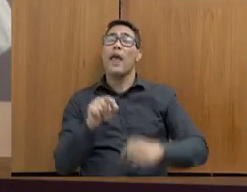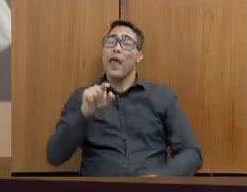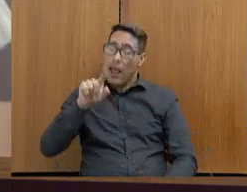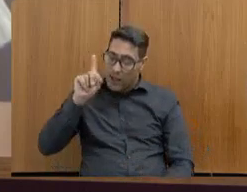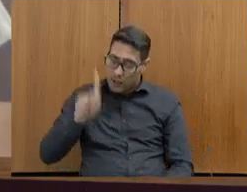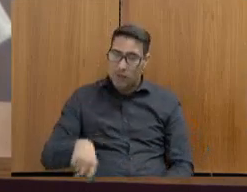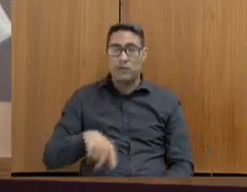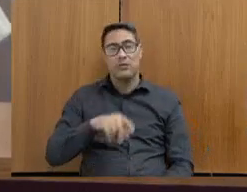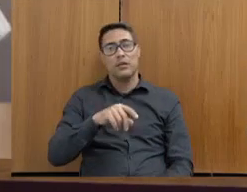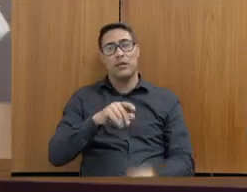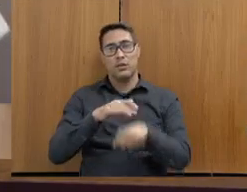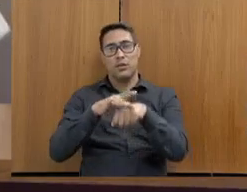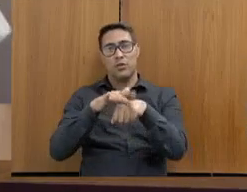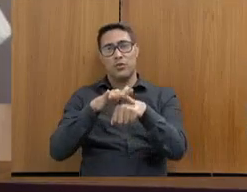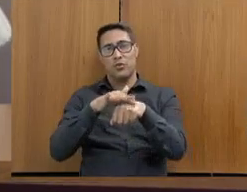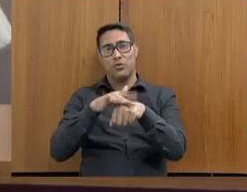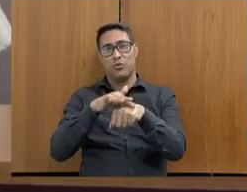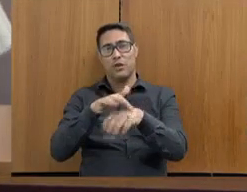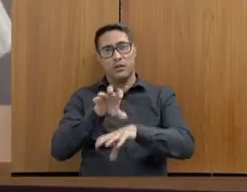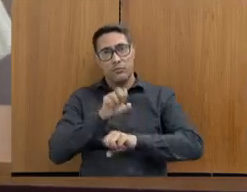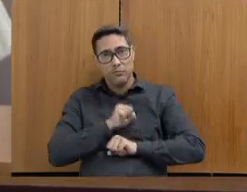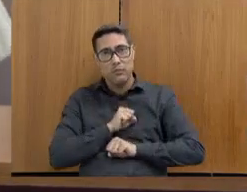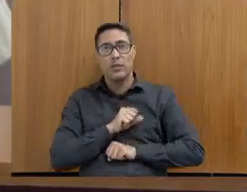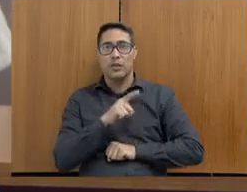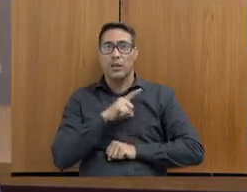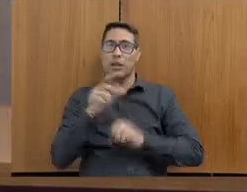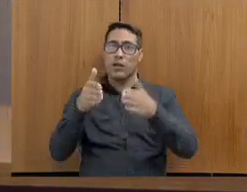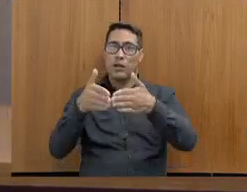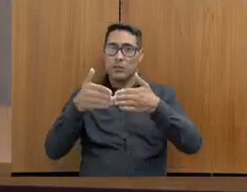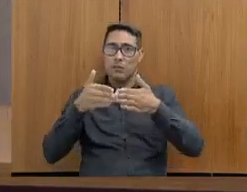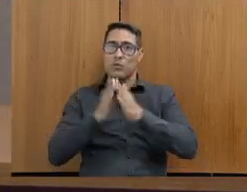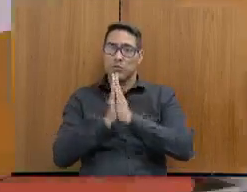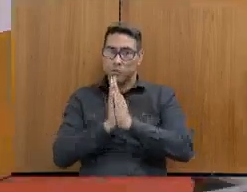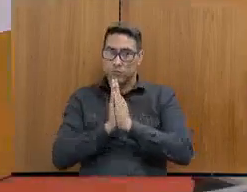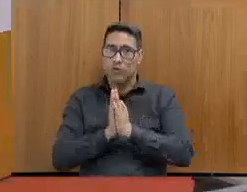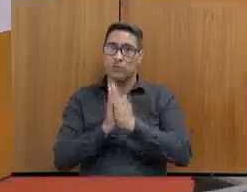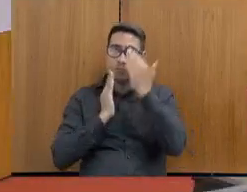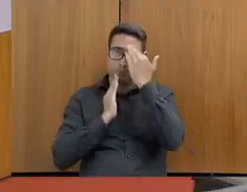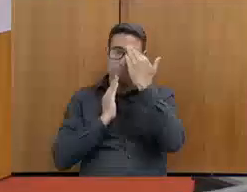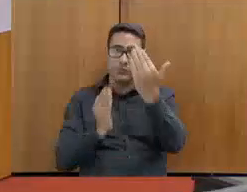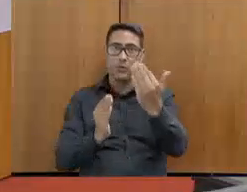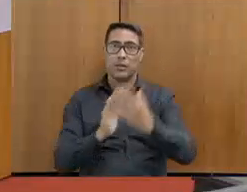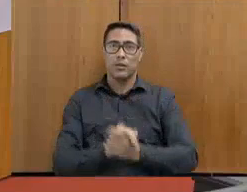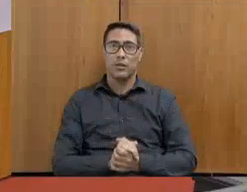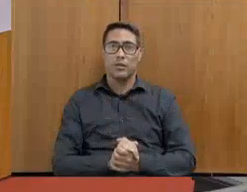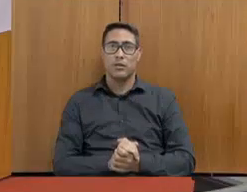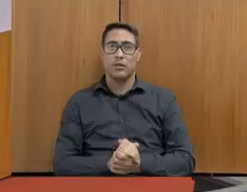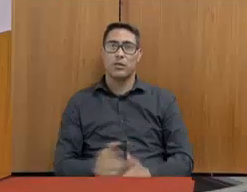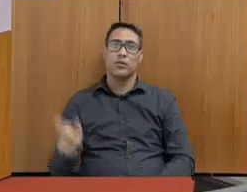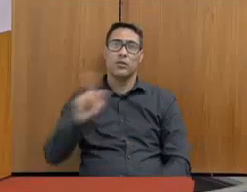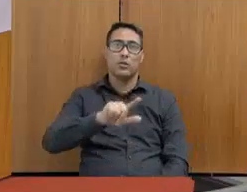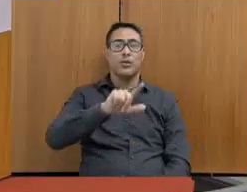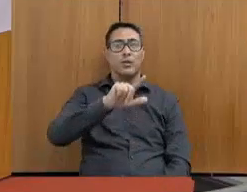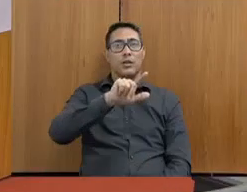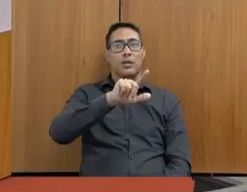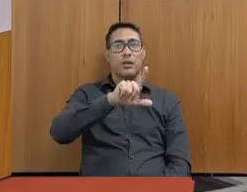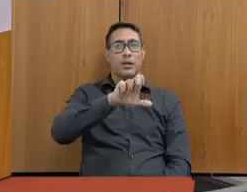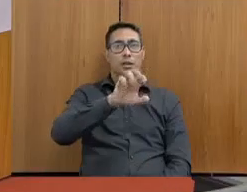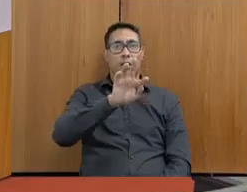adoecendo né então era isso que eu queria deixar aqui esse pedido a senhora muito obrigado a palavra Dra Letícia